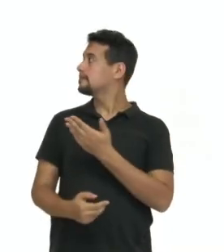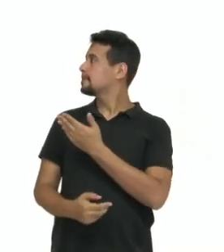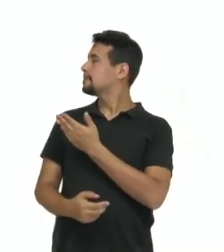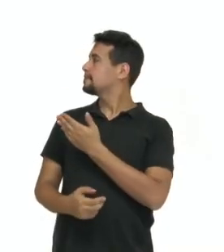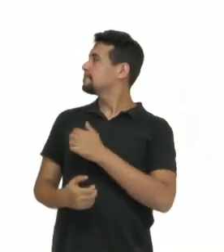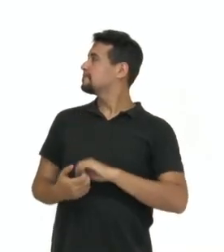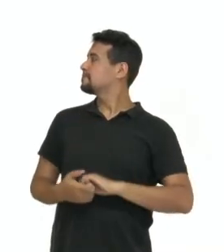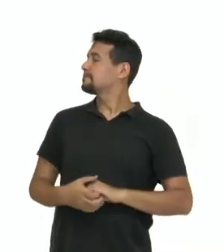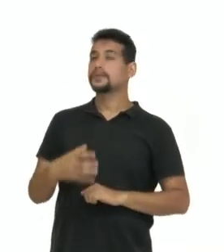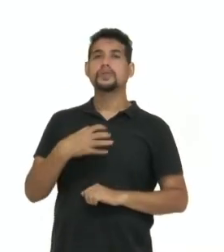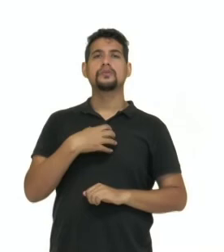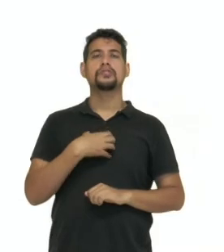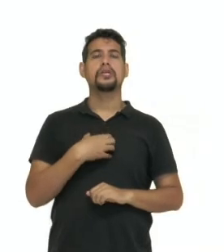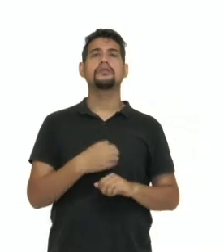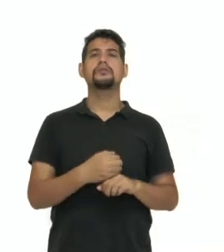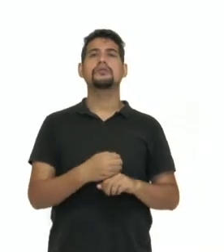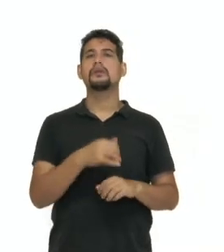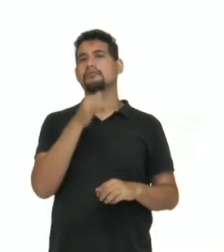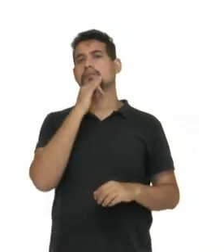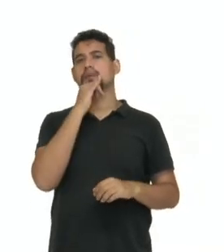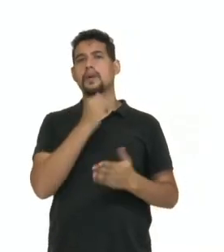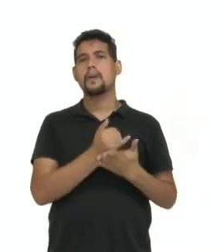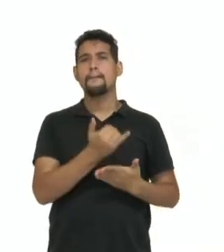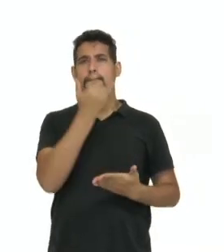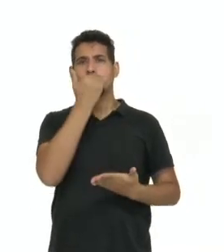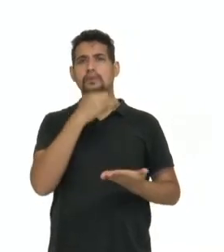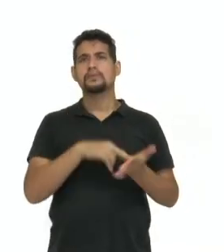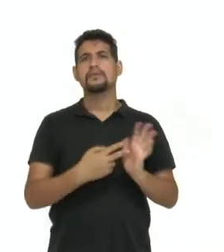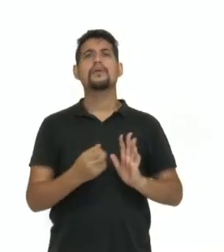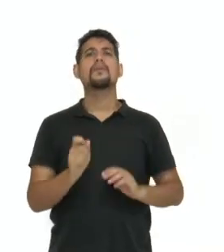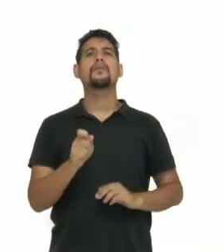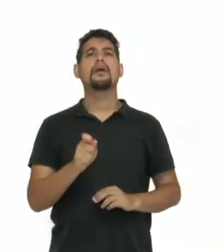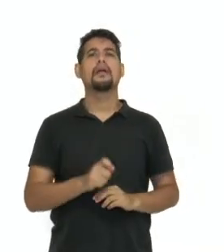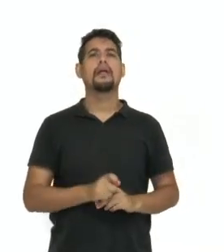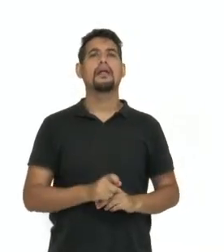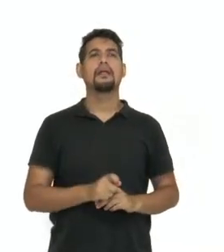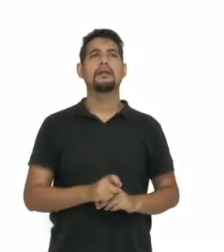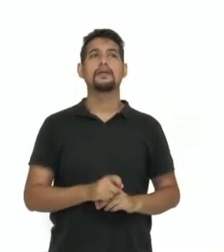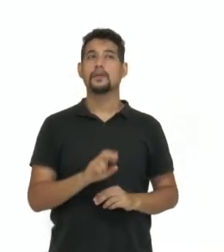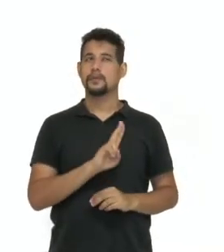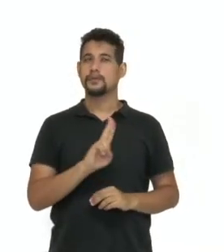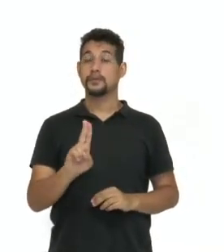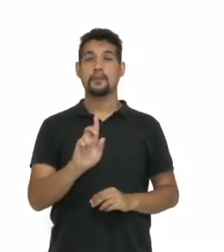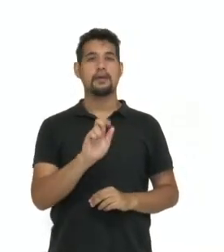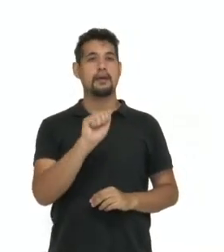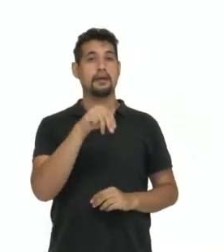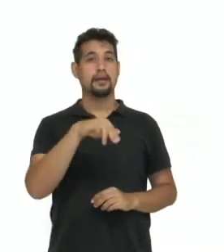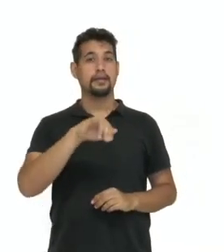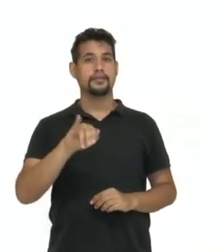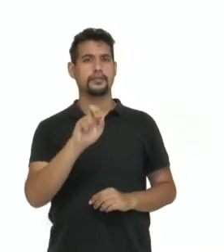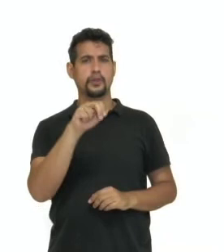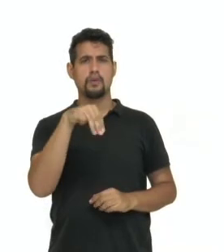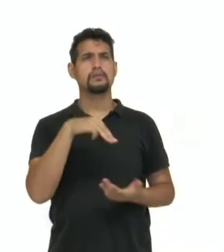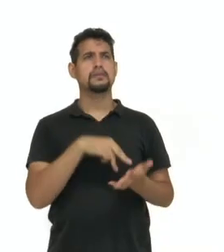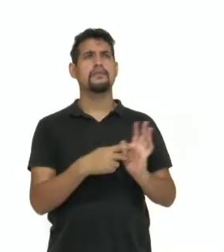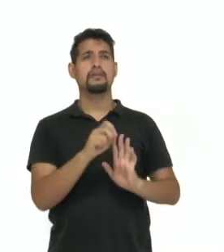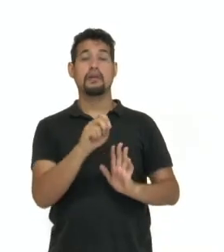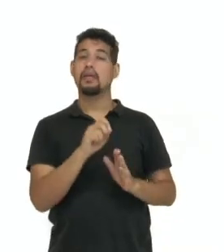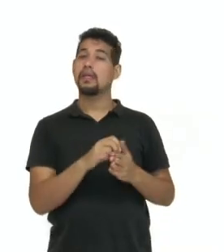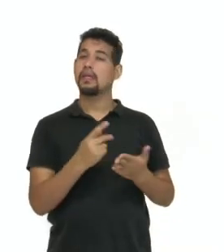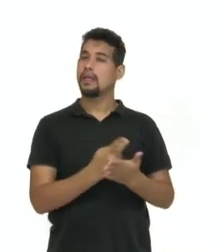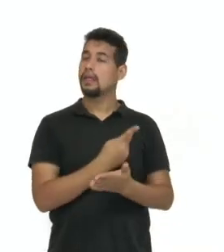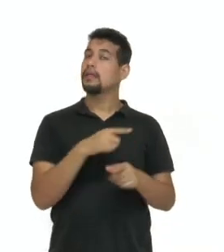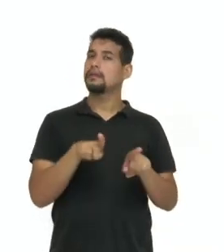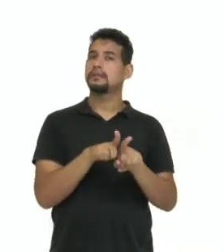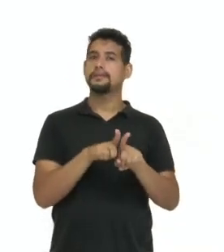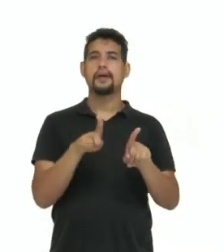de penalização aplicada na luta é Genjong, que equivale a uma falta ou a um